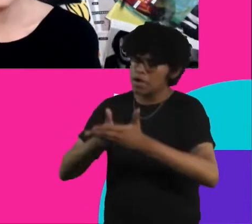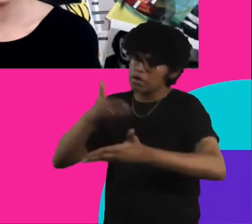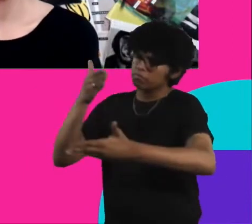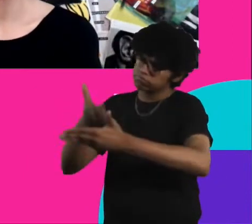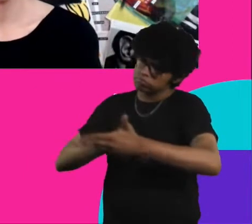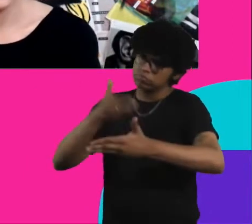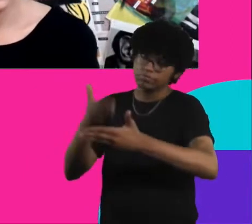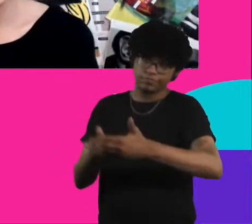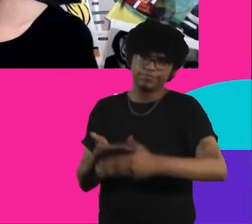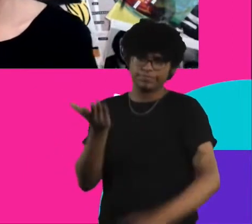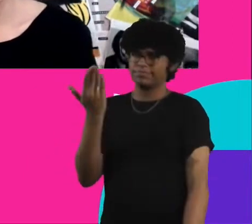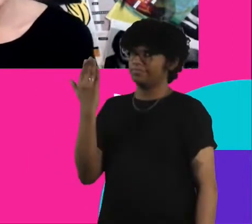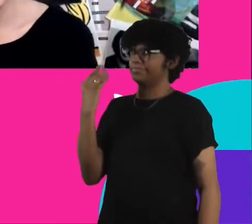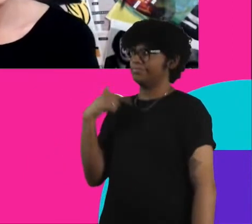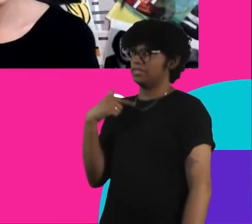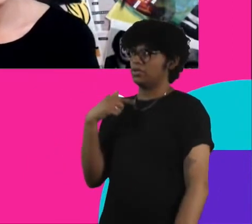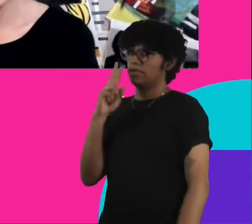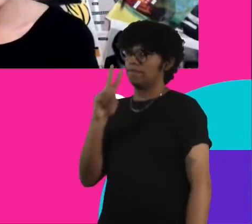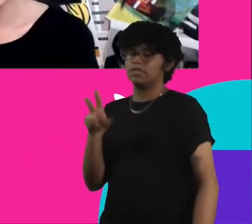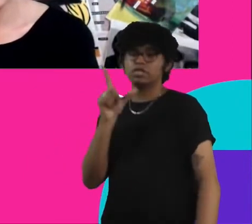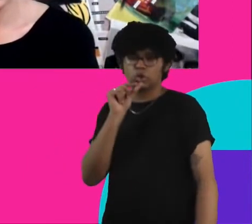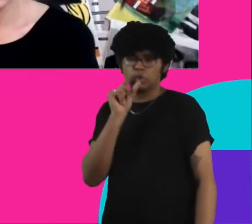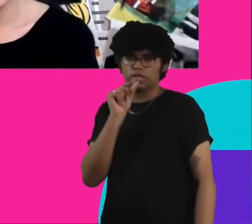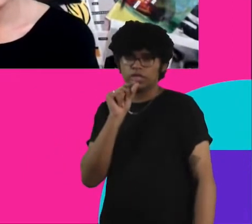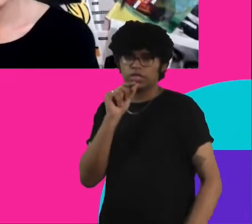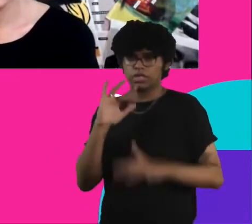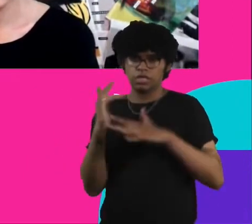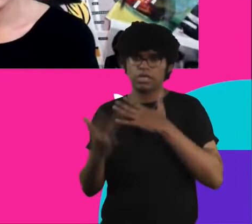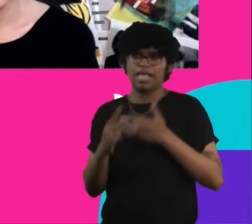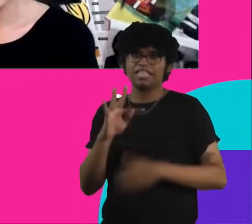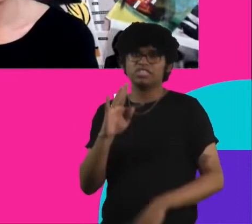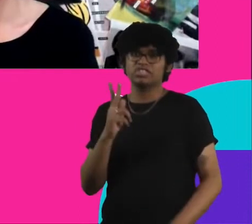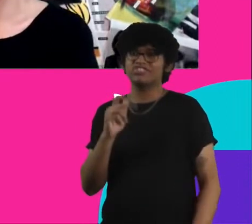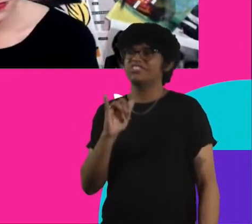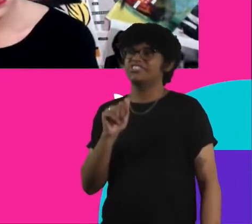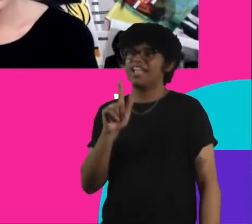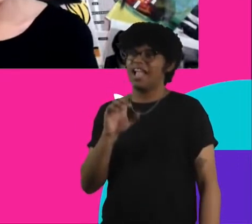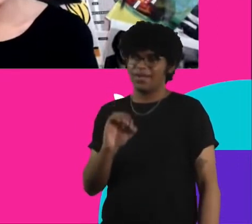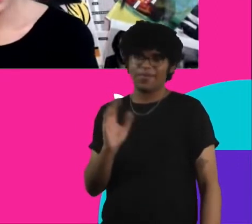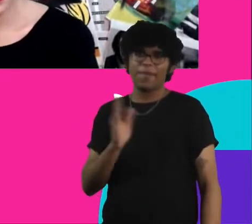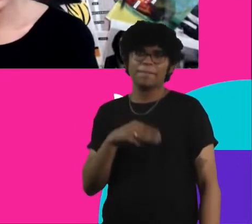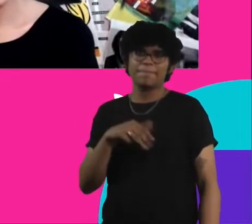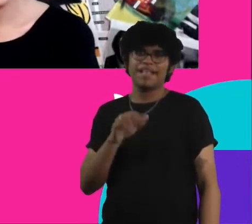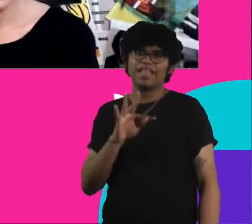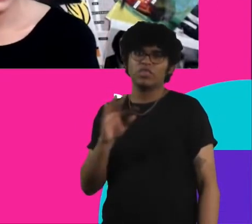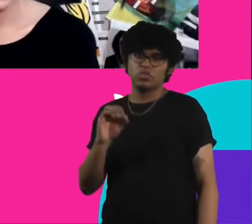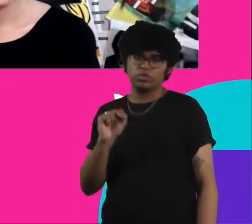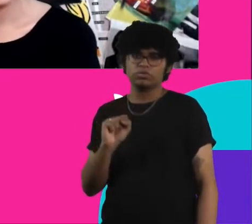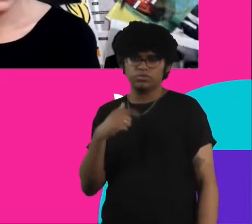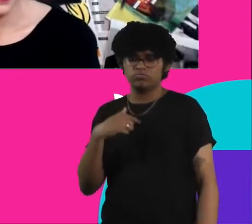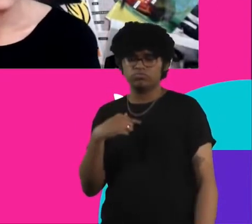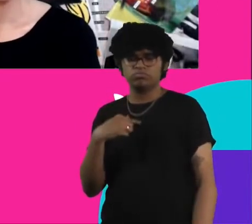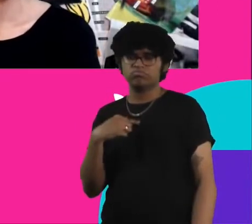Aí há poucos dias eu li um tweet do Thiago Matos. Eu gosto muito de ser leal a quem fala as